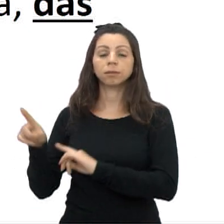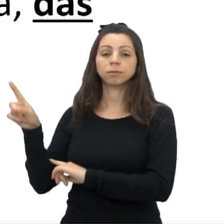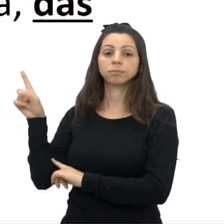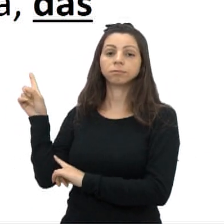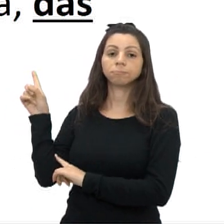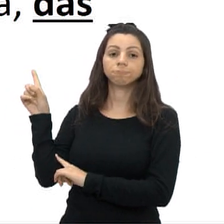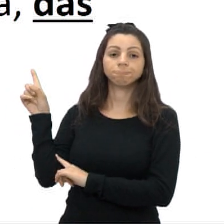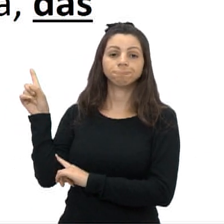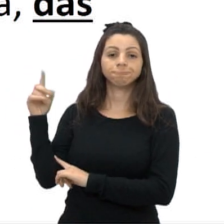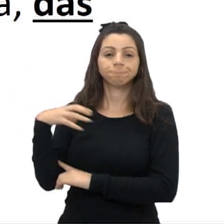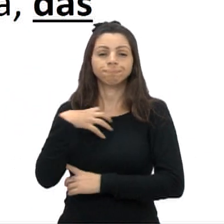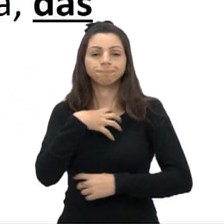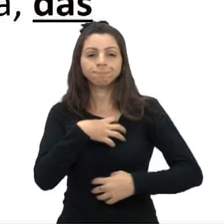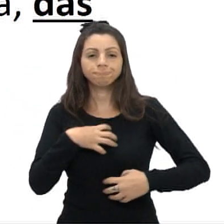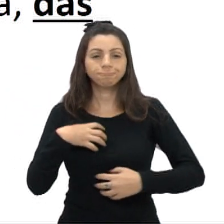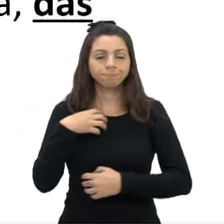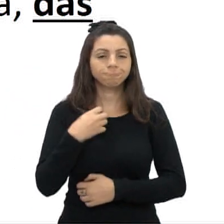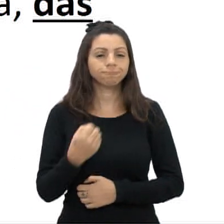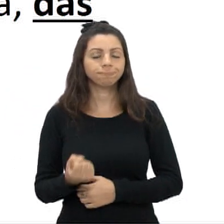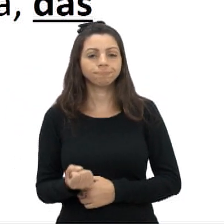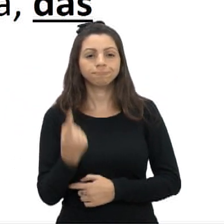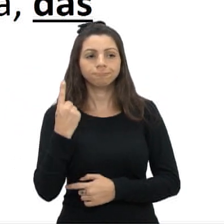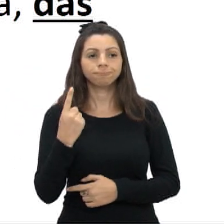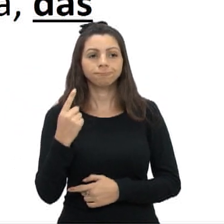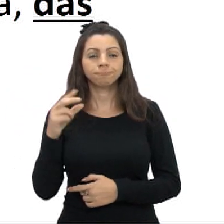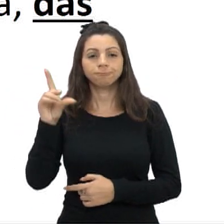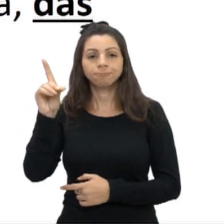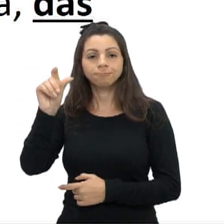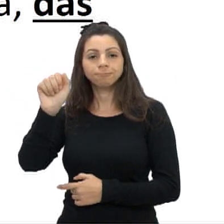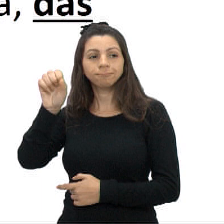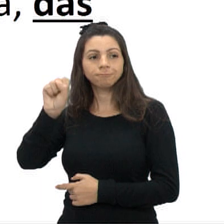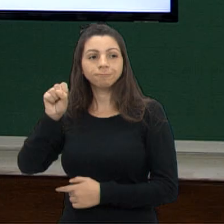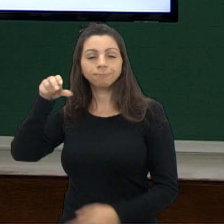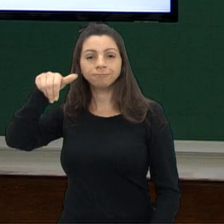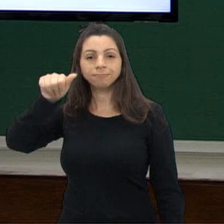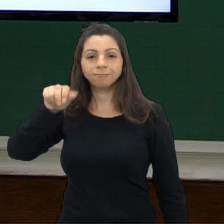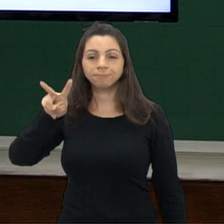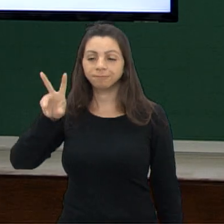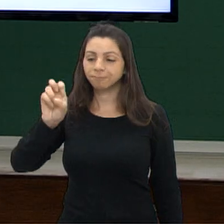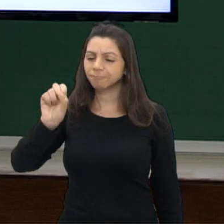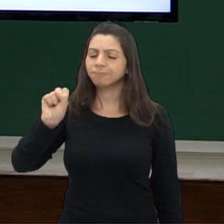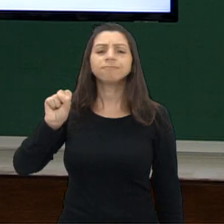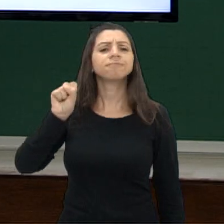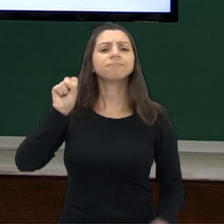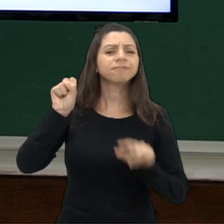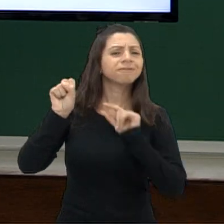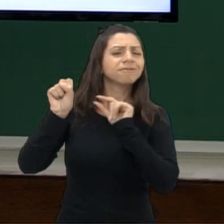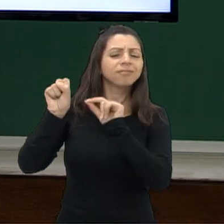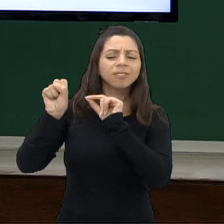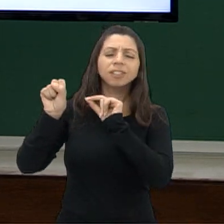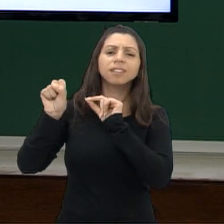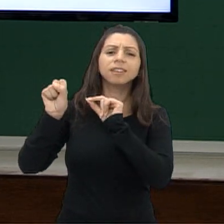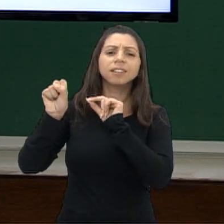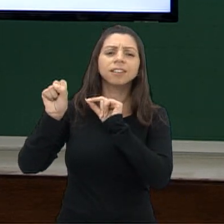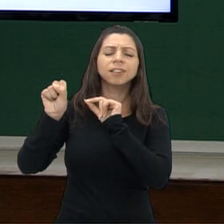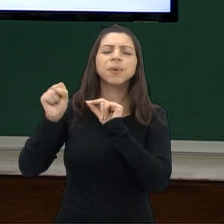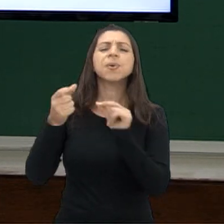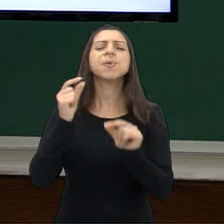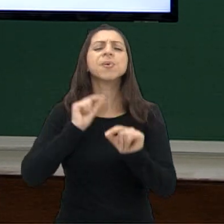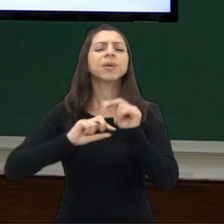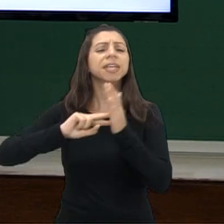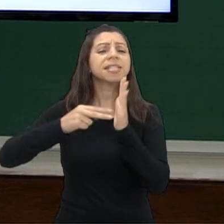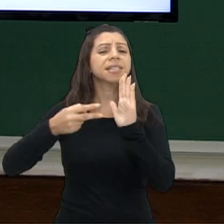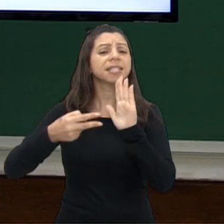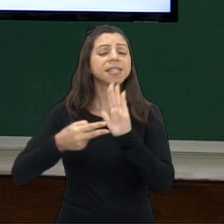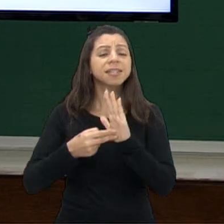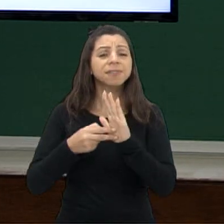uma sensação esquisita das naves. Veja só, uma possível explicação. O que o menino quer dizer